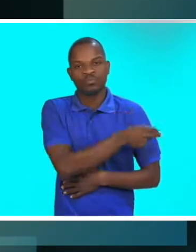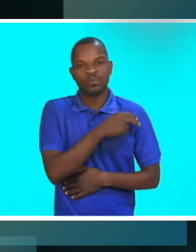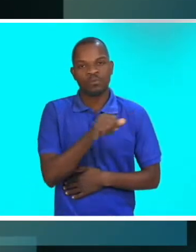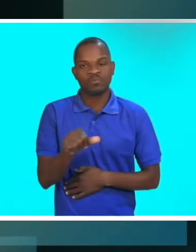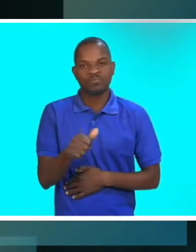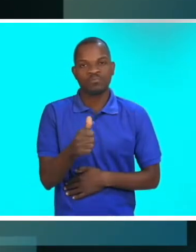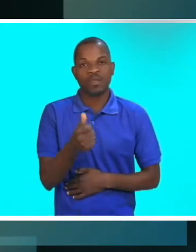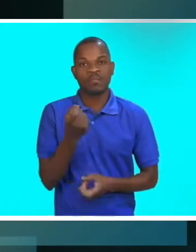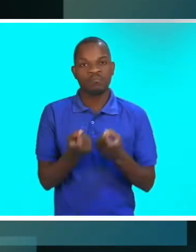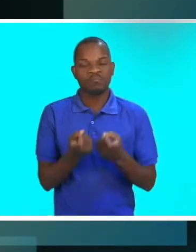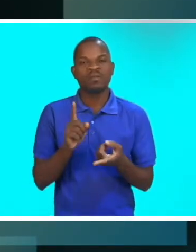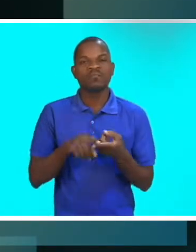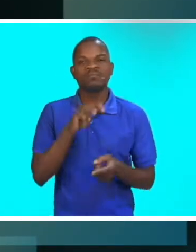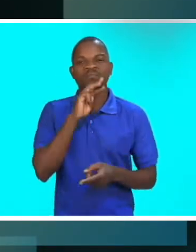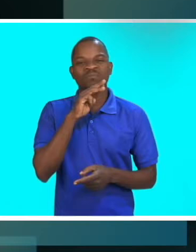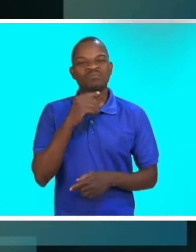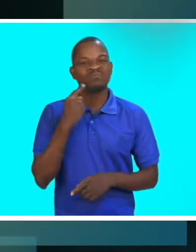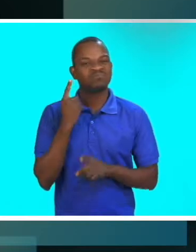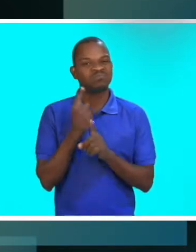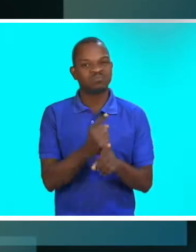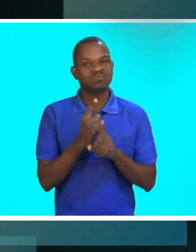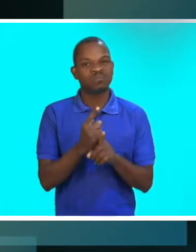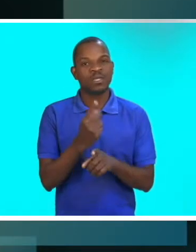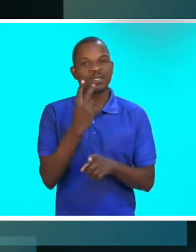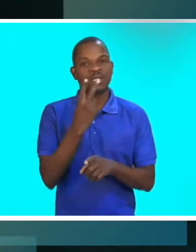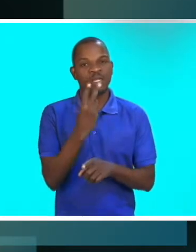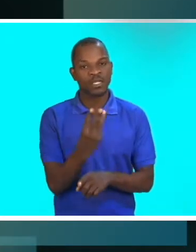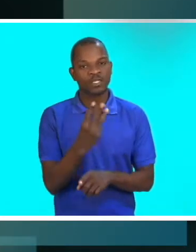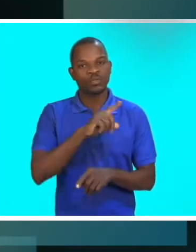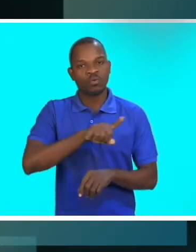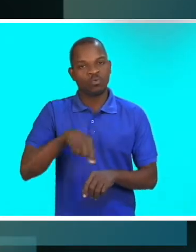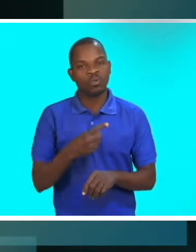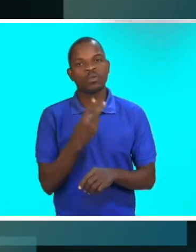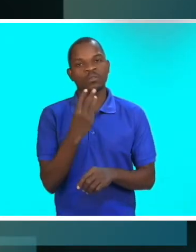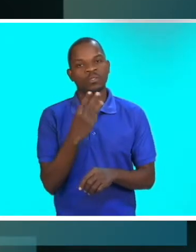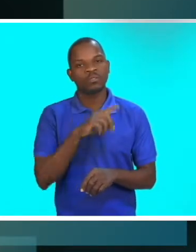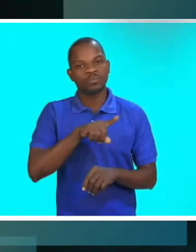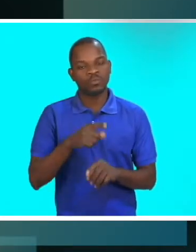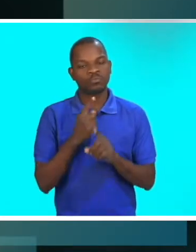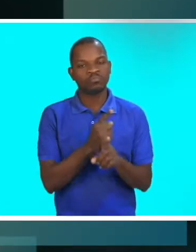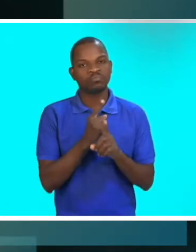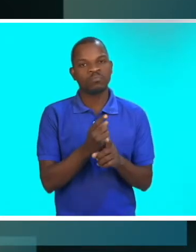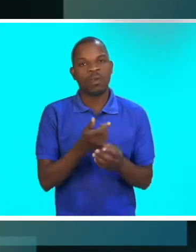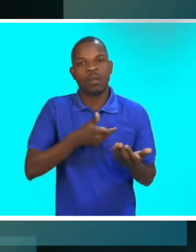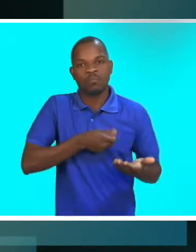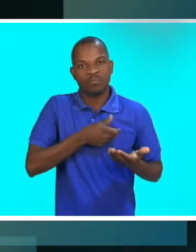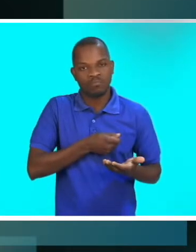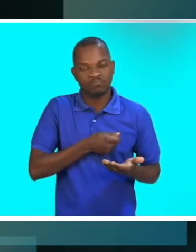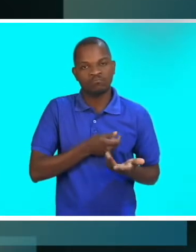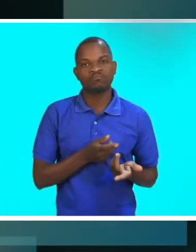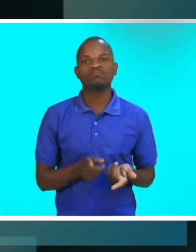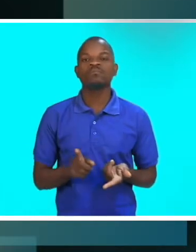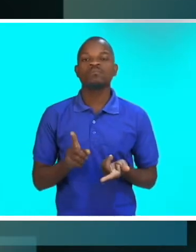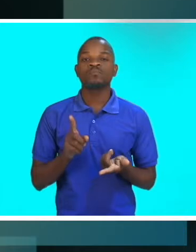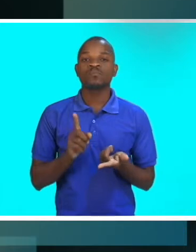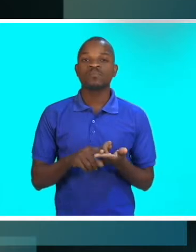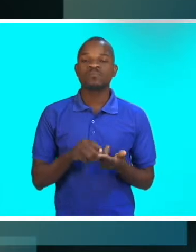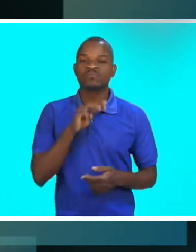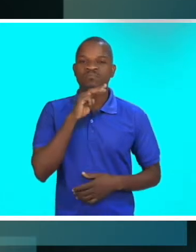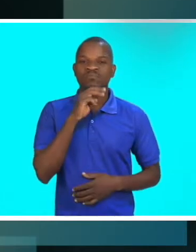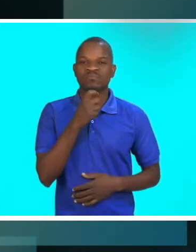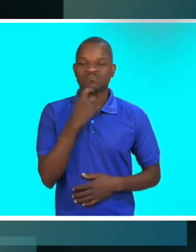o peso de sua mãe freqüentava o hospital de três em três horas pra poder amamentá la